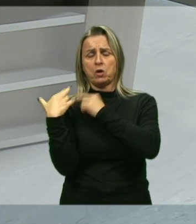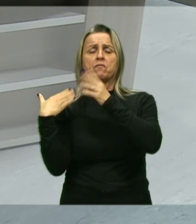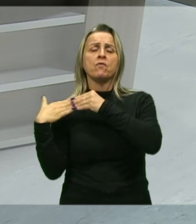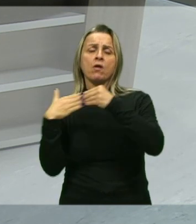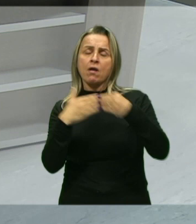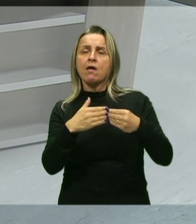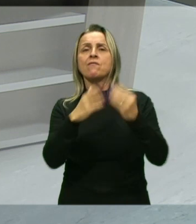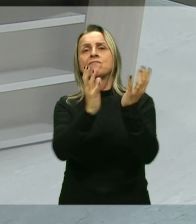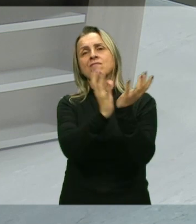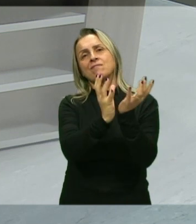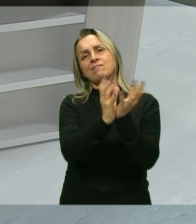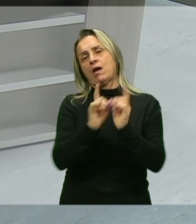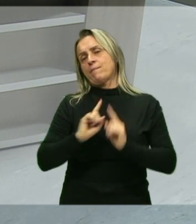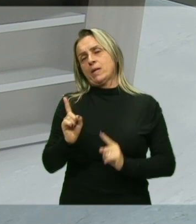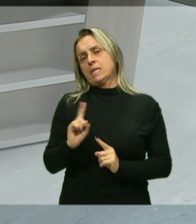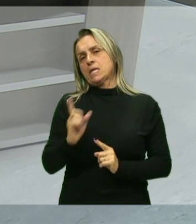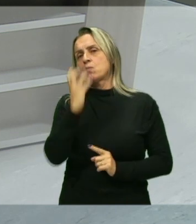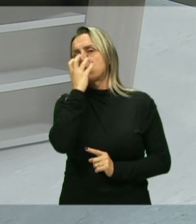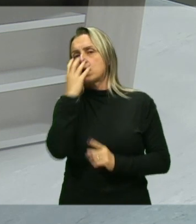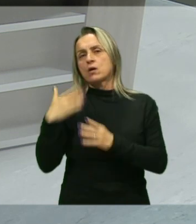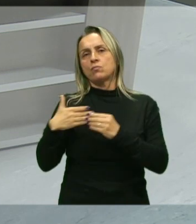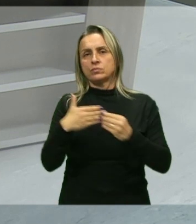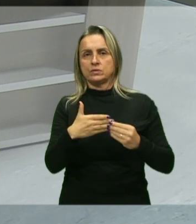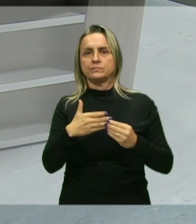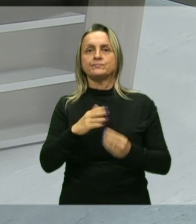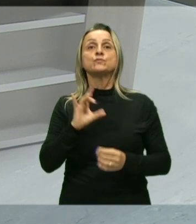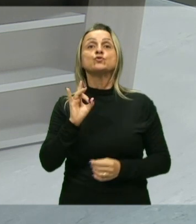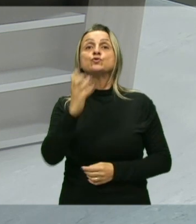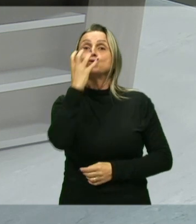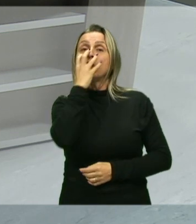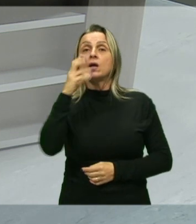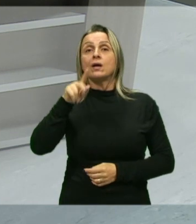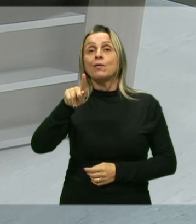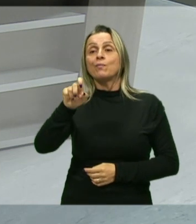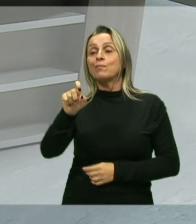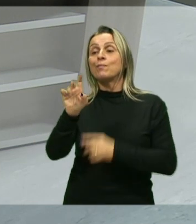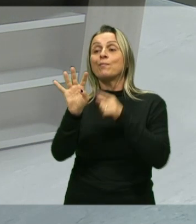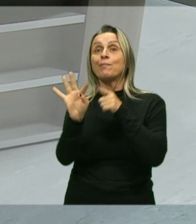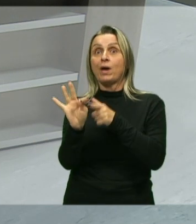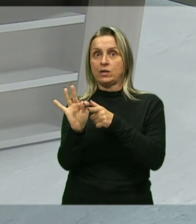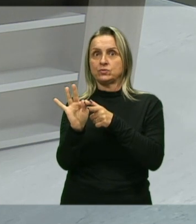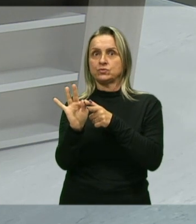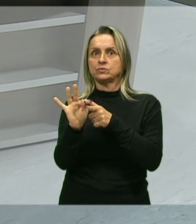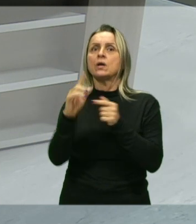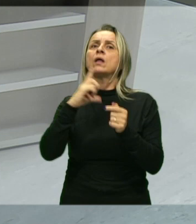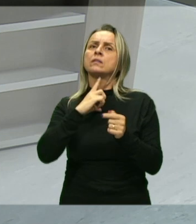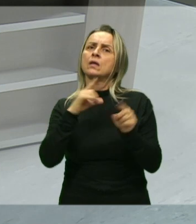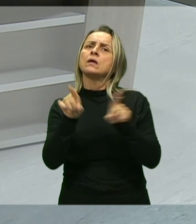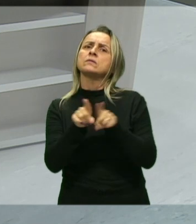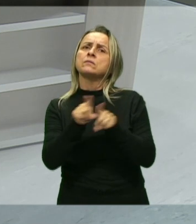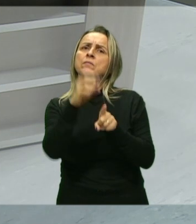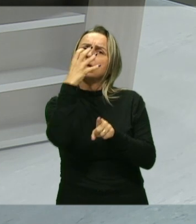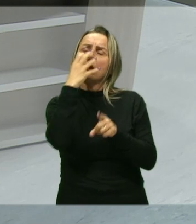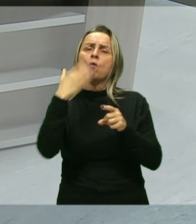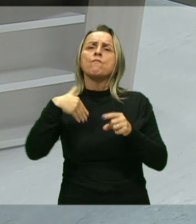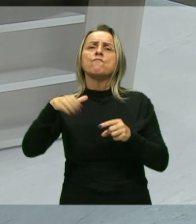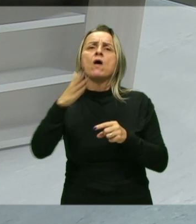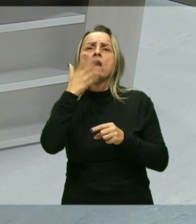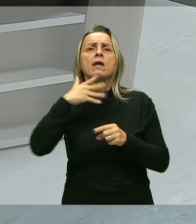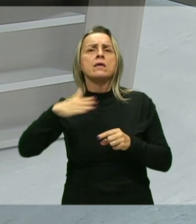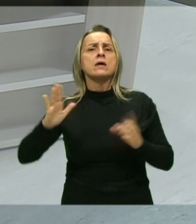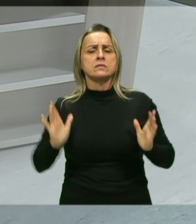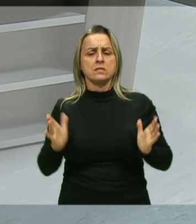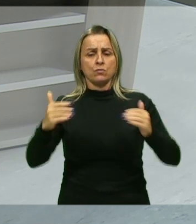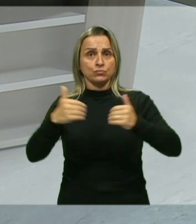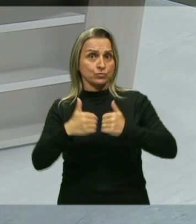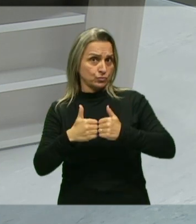né, mas não como cão-guia, né, já como um cão pet. Né. Outros cães foram para crianças com autismo, né, que terminaram o treinamento, mas foram para